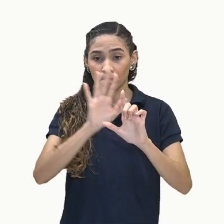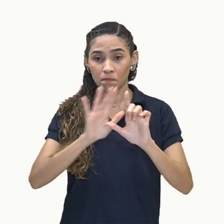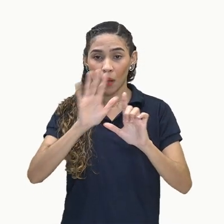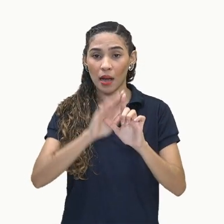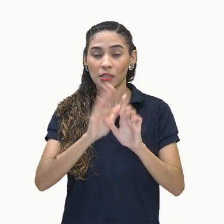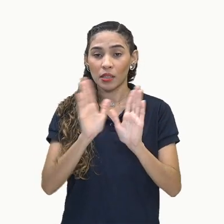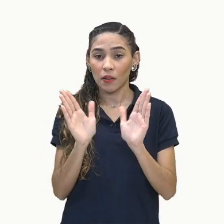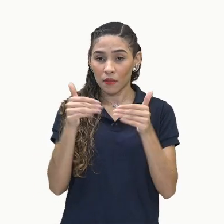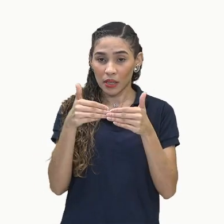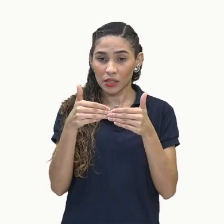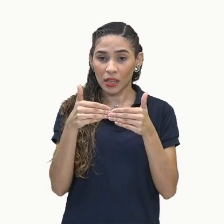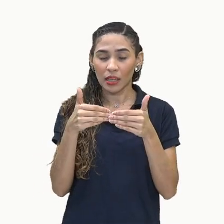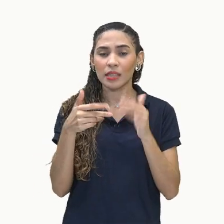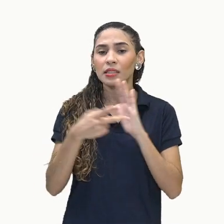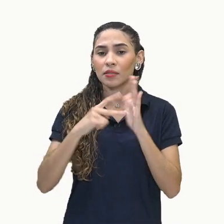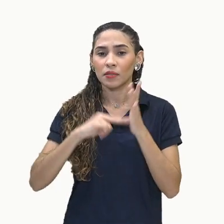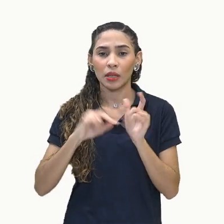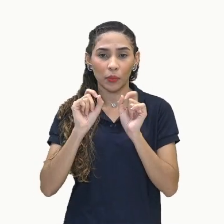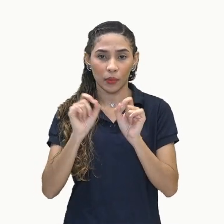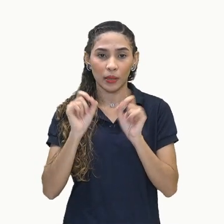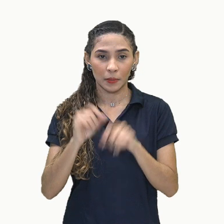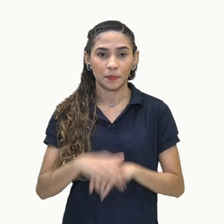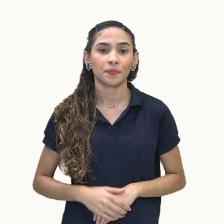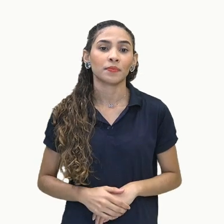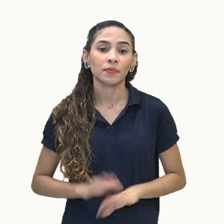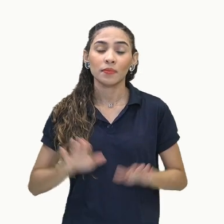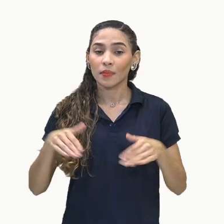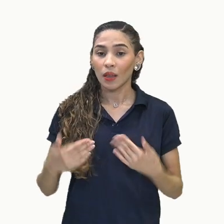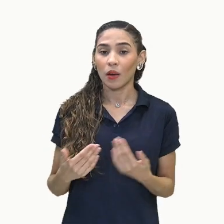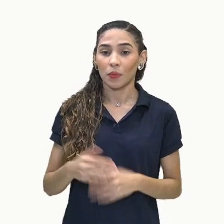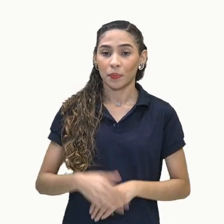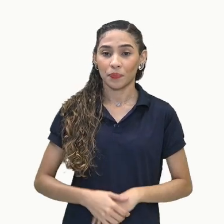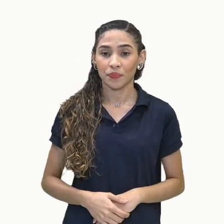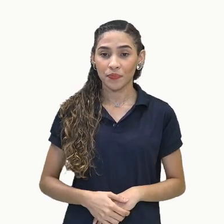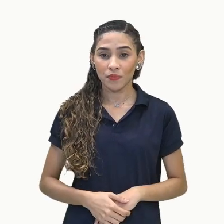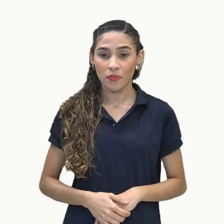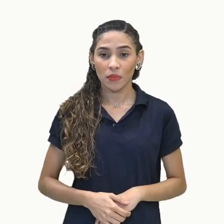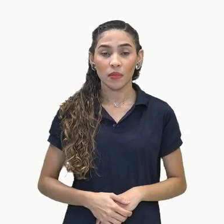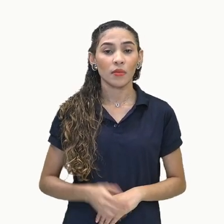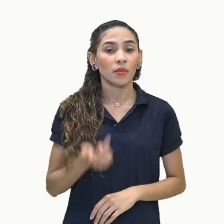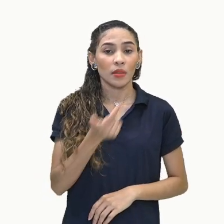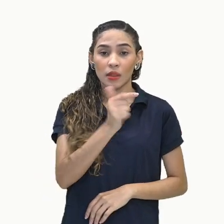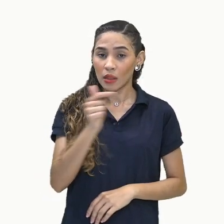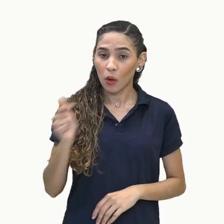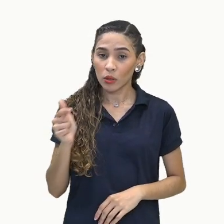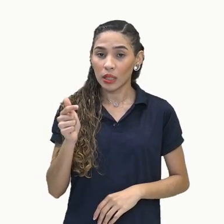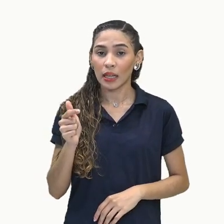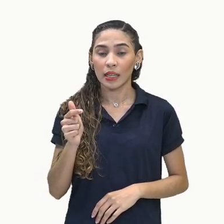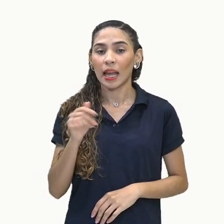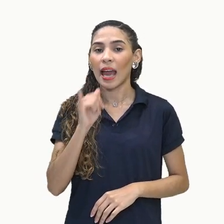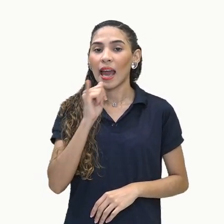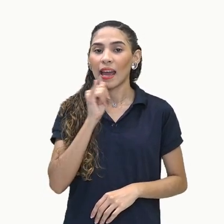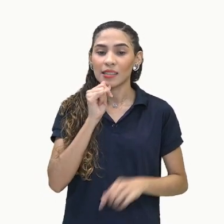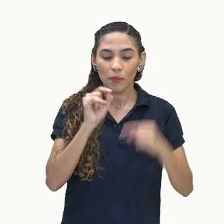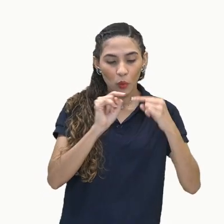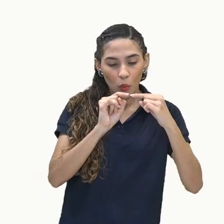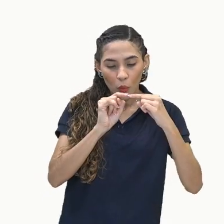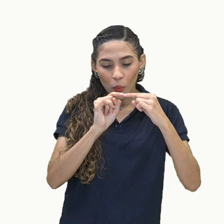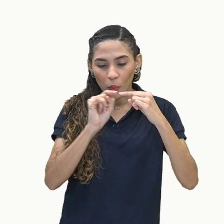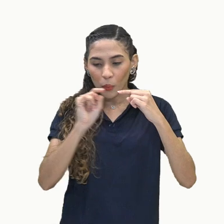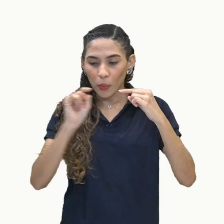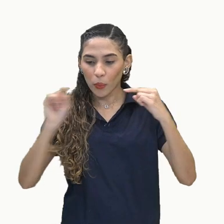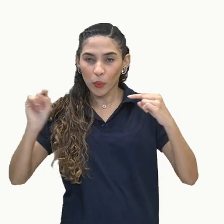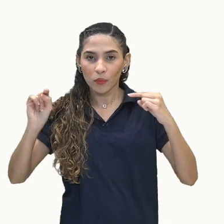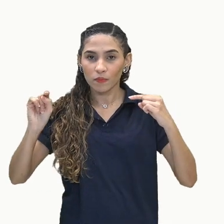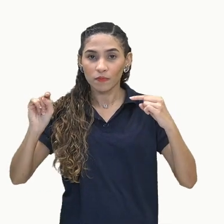fechadas. O que significa isso? Significa que não possuem nenhuma ponta solta, tá?